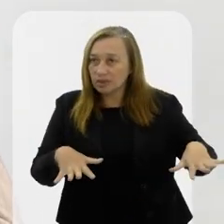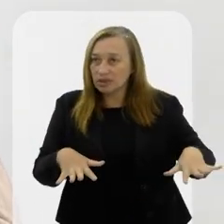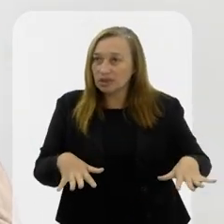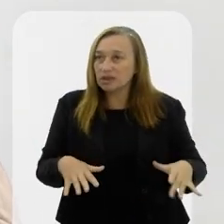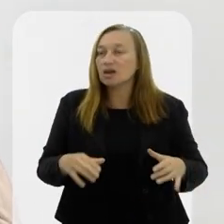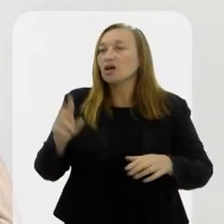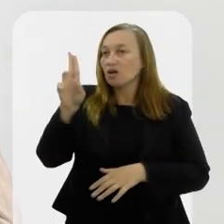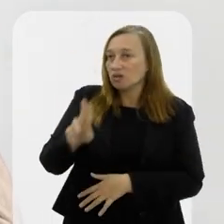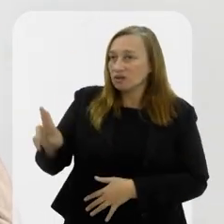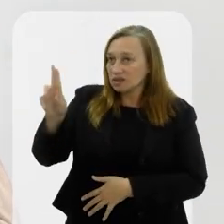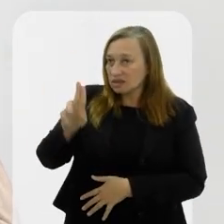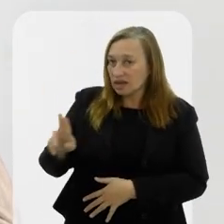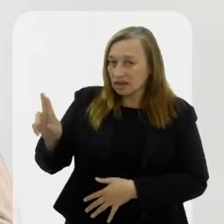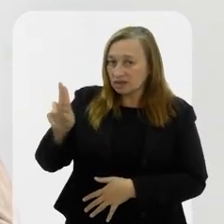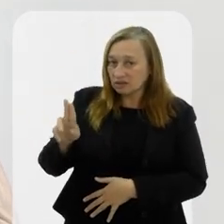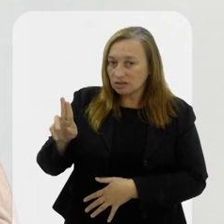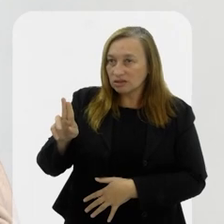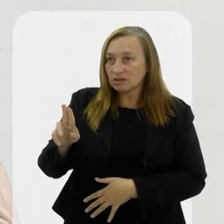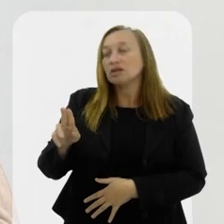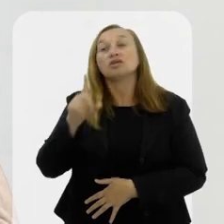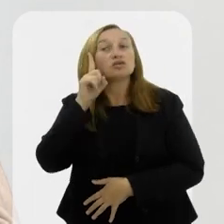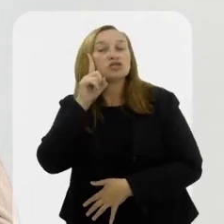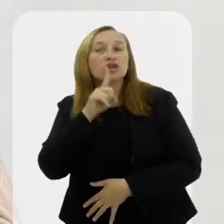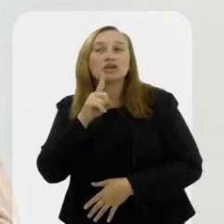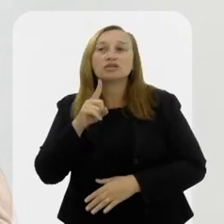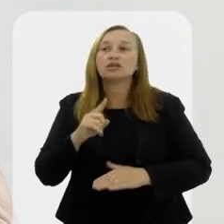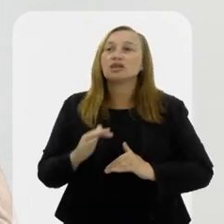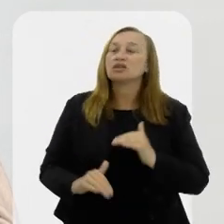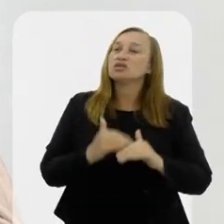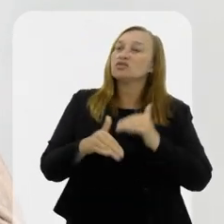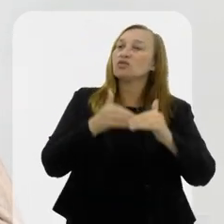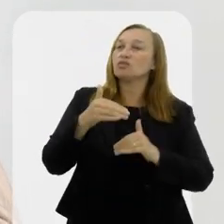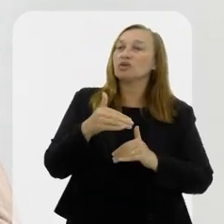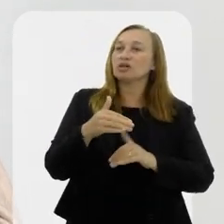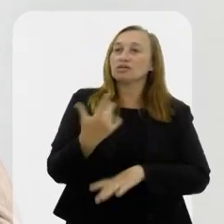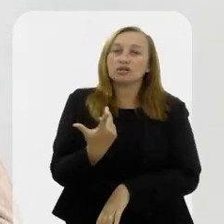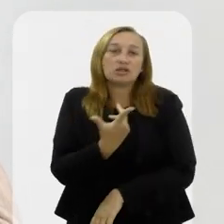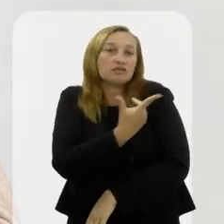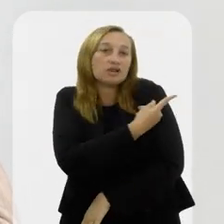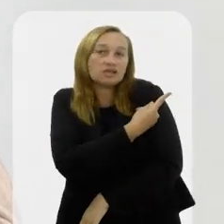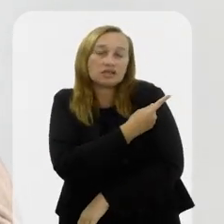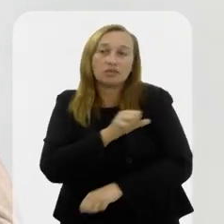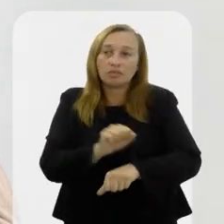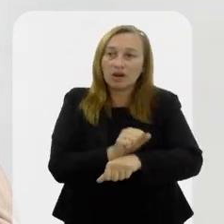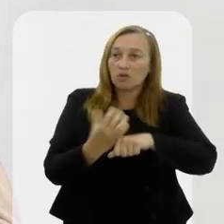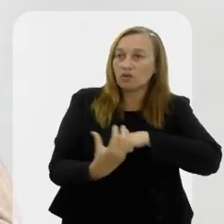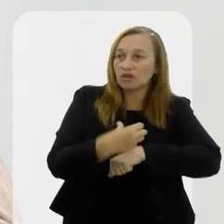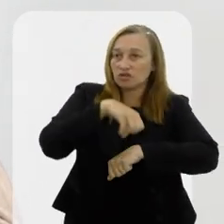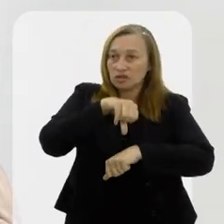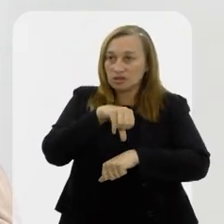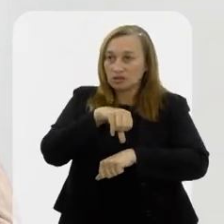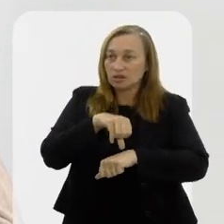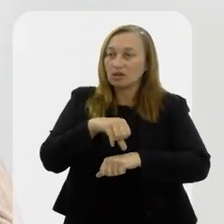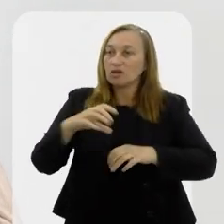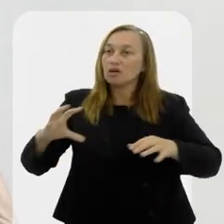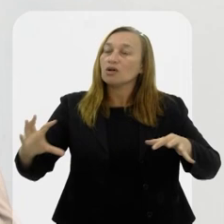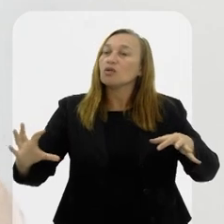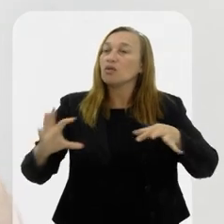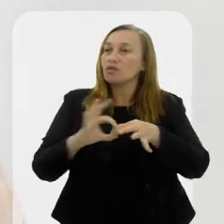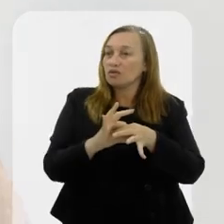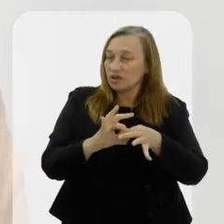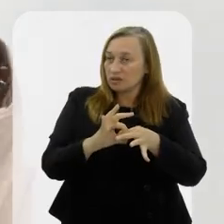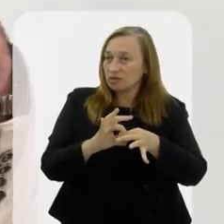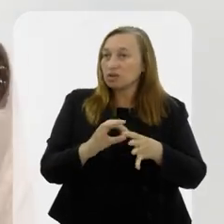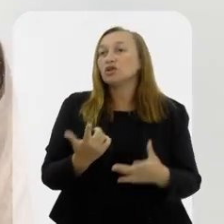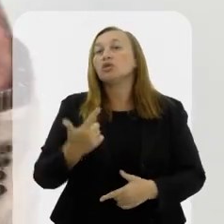difíceis, como o da pandemia, com a Universidade de Oxford, desenvolvimento de vacinas para a Covid-19, através